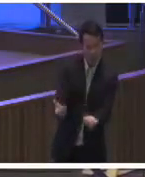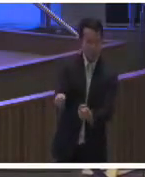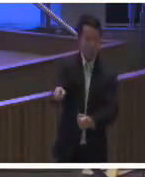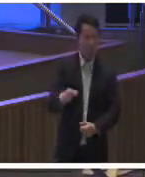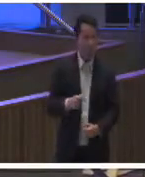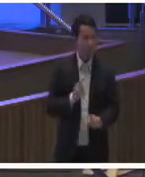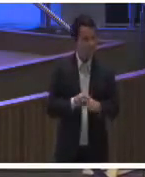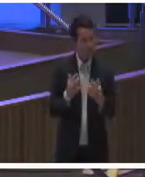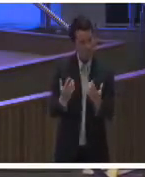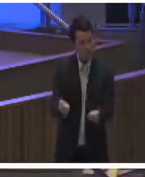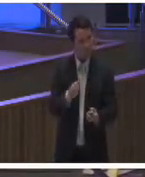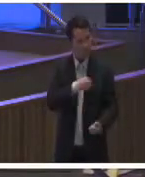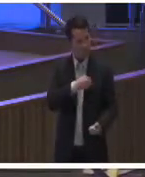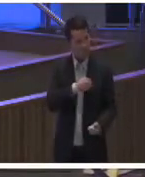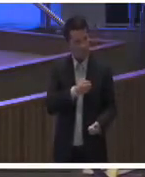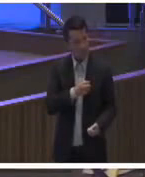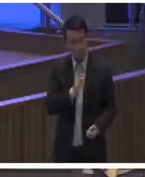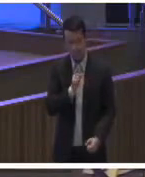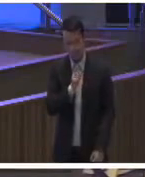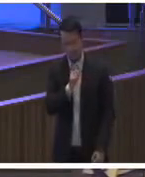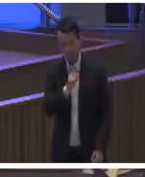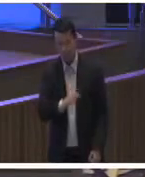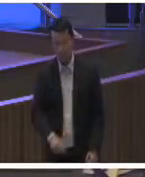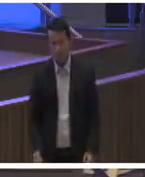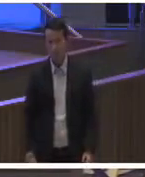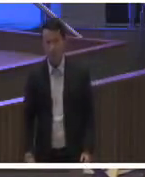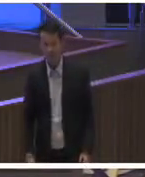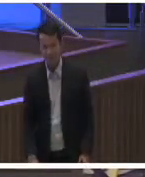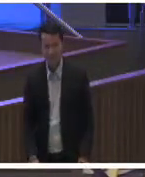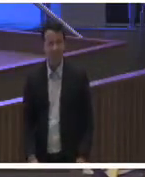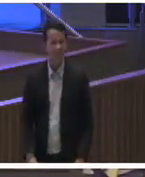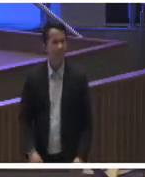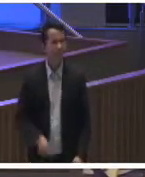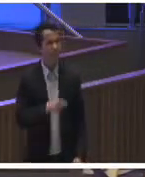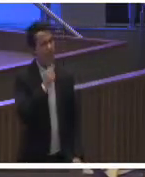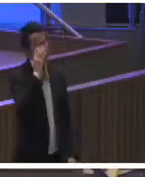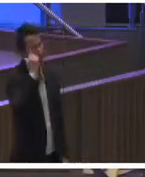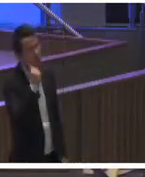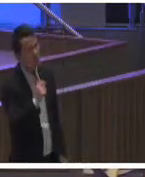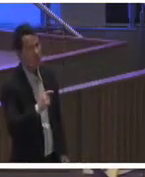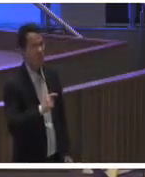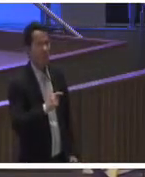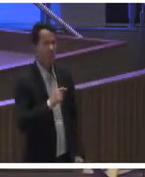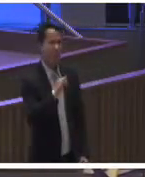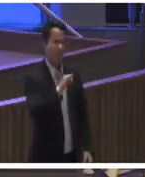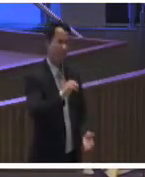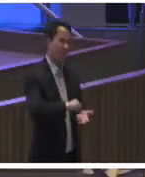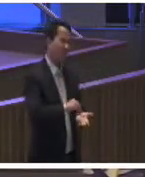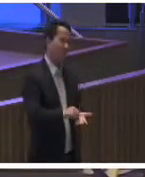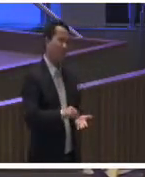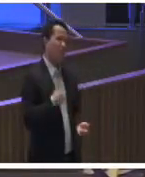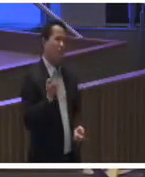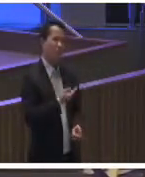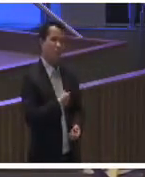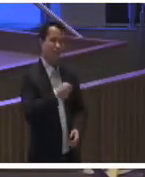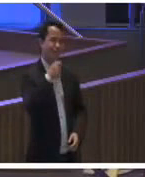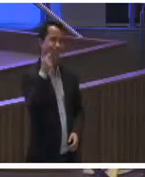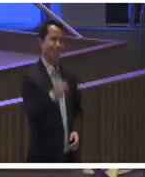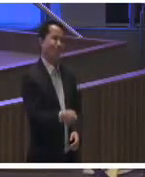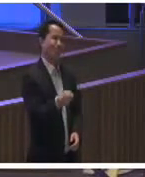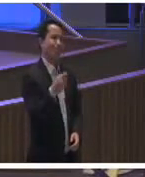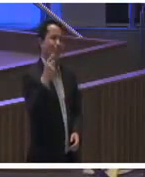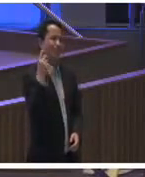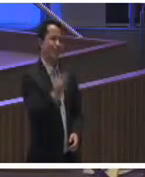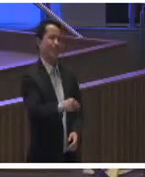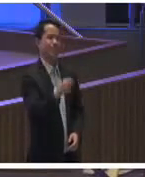as coisas são assim. E queridos, quando não há disciplina na igreja, o